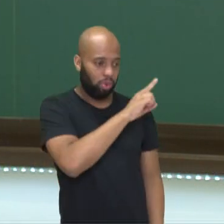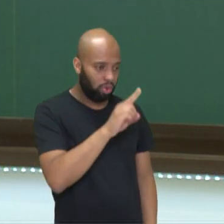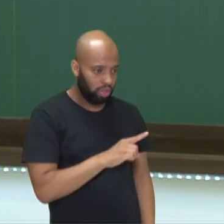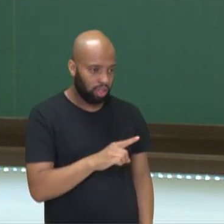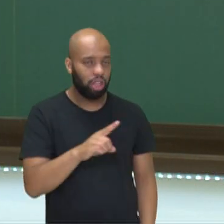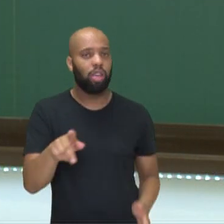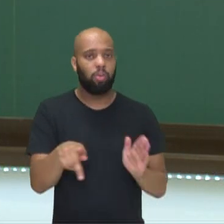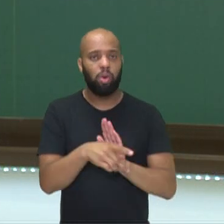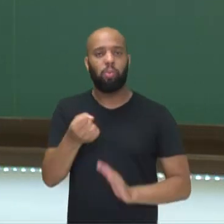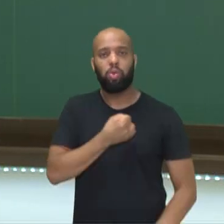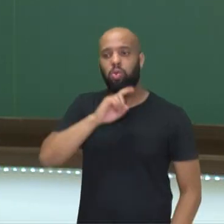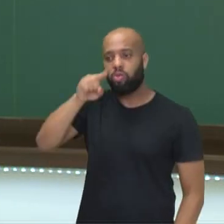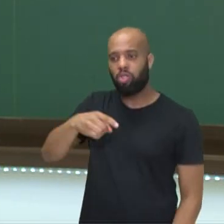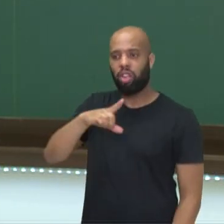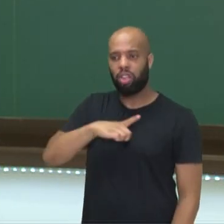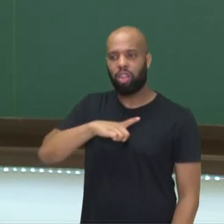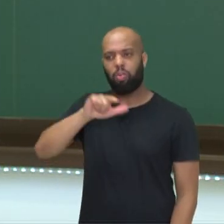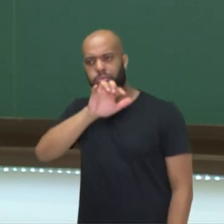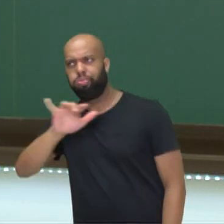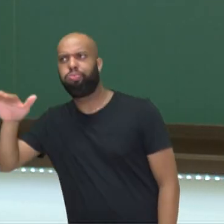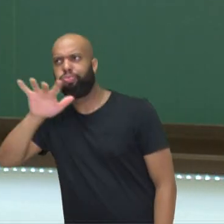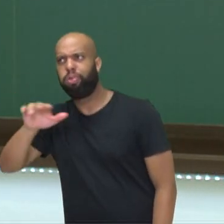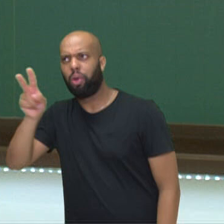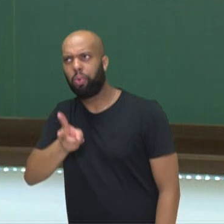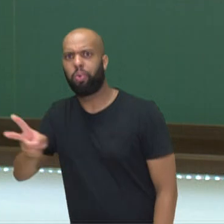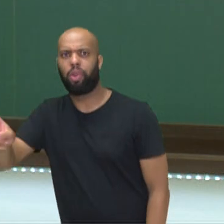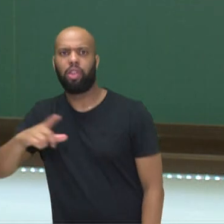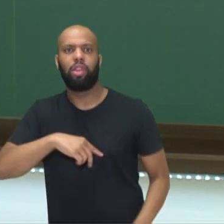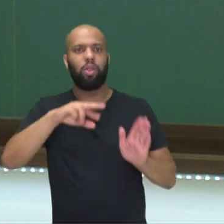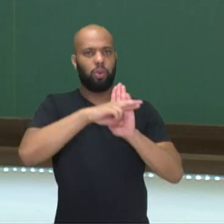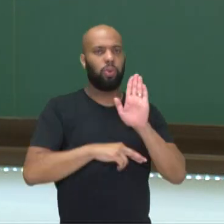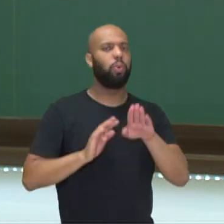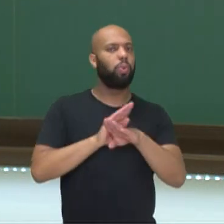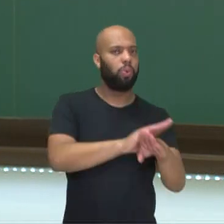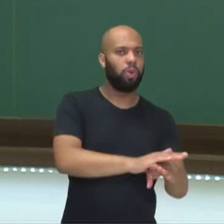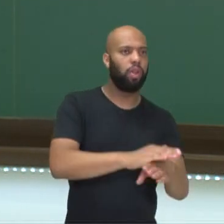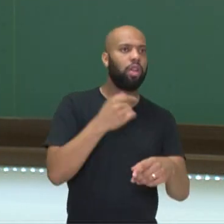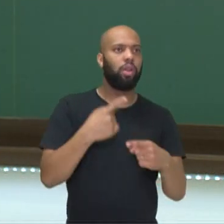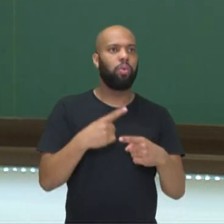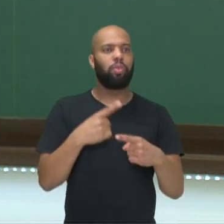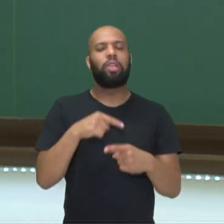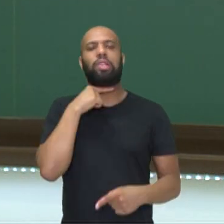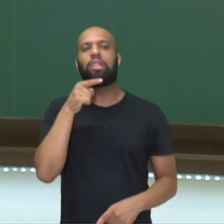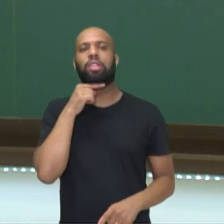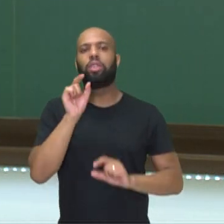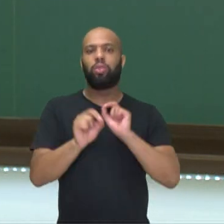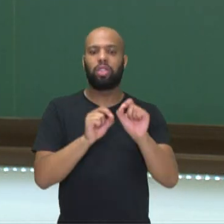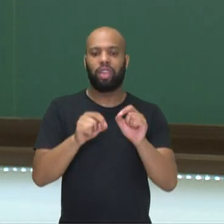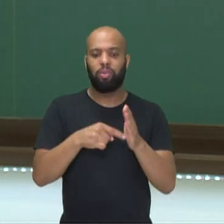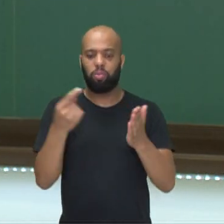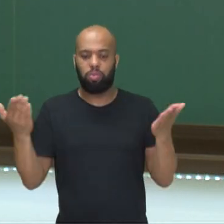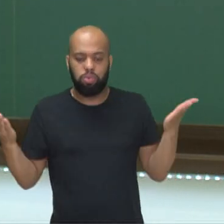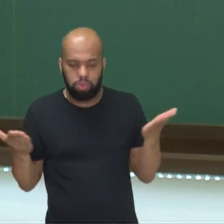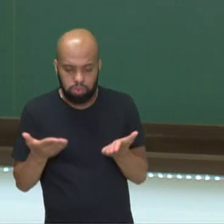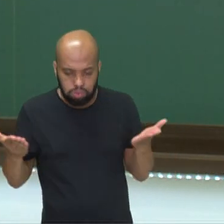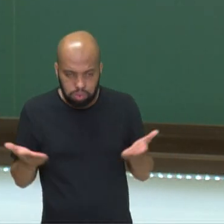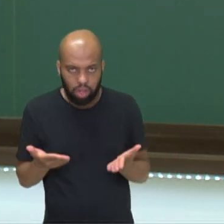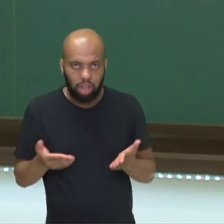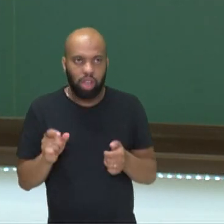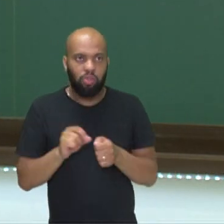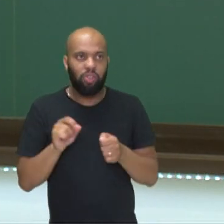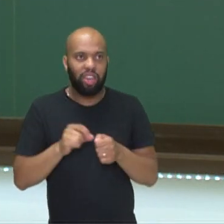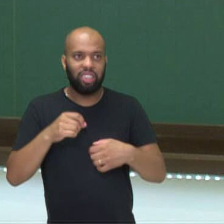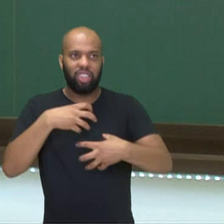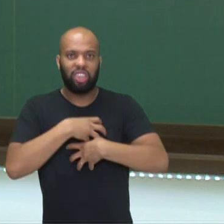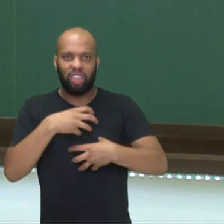Tranquilo? Bem simplesinho de fazer, tá? Então você já tem uma regra assim que ajuda bastante. Você só não vai dar conta, nesse primeiro momento, de fazer a composta.